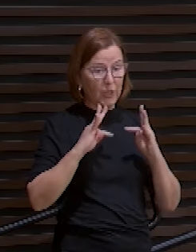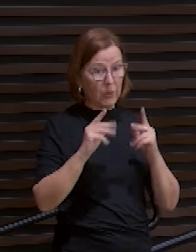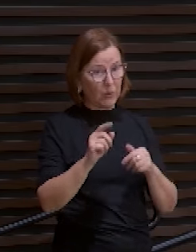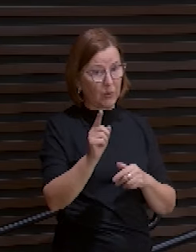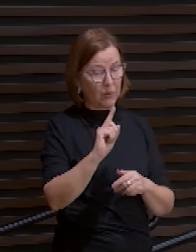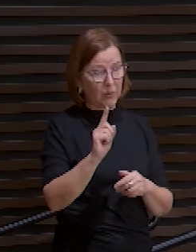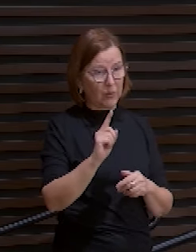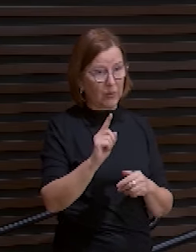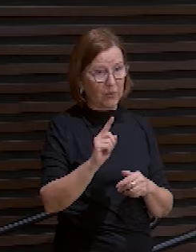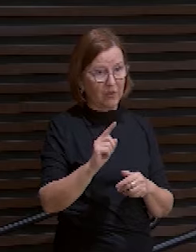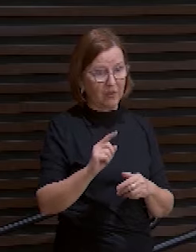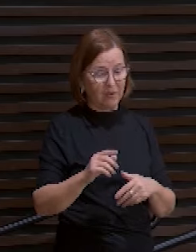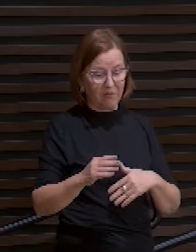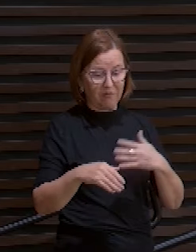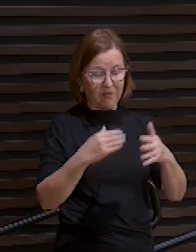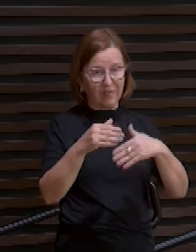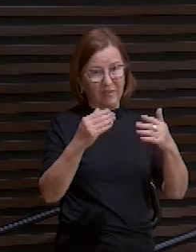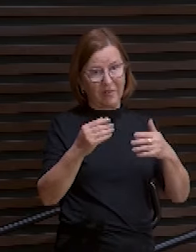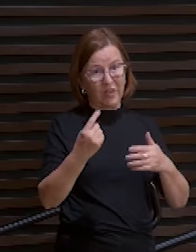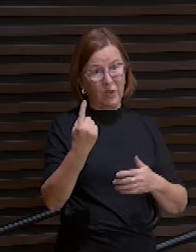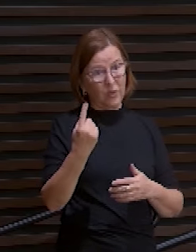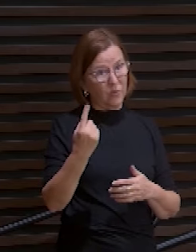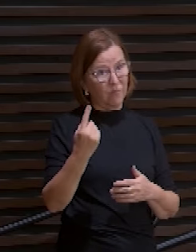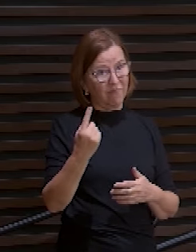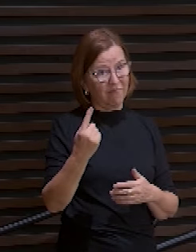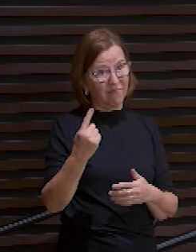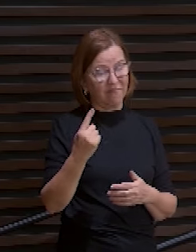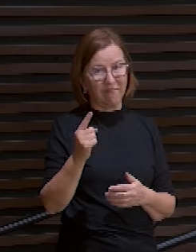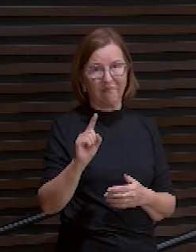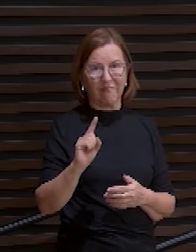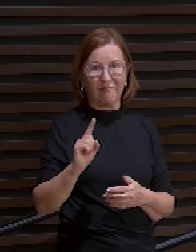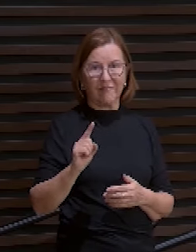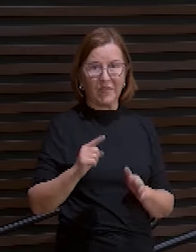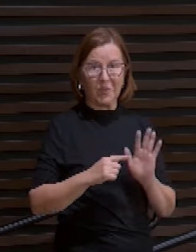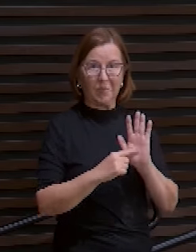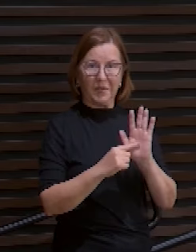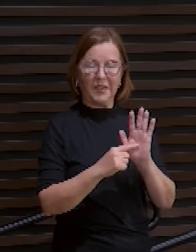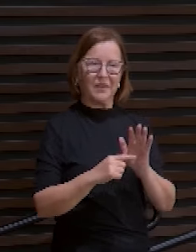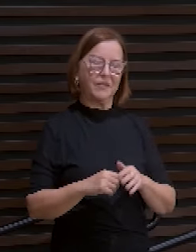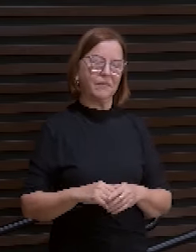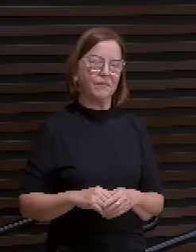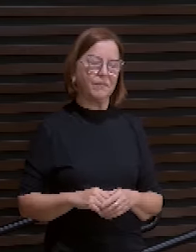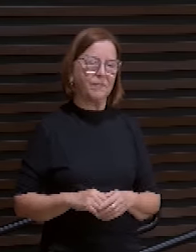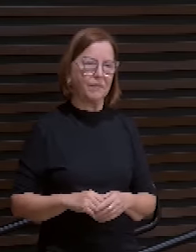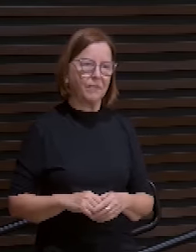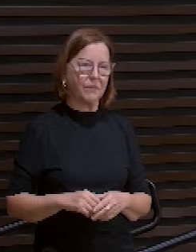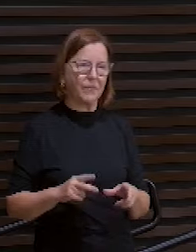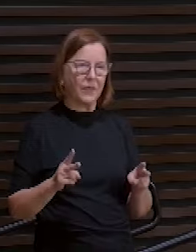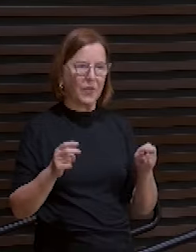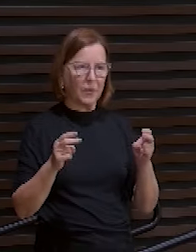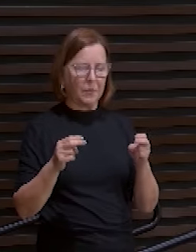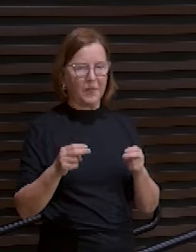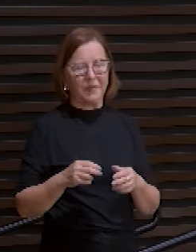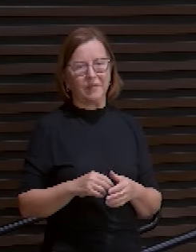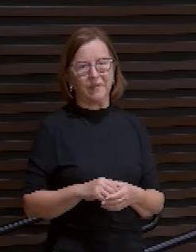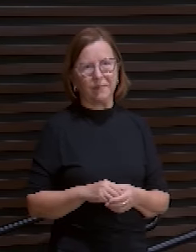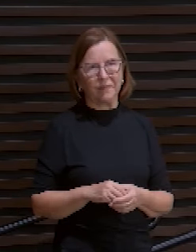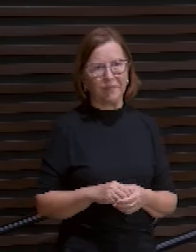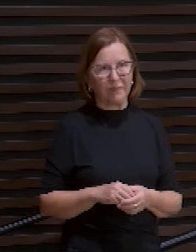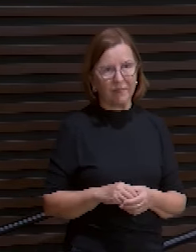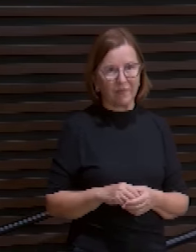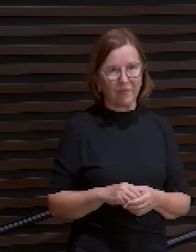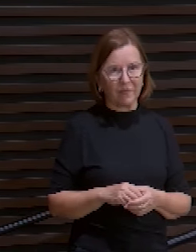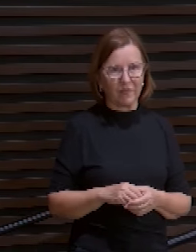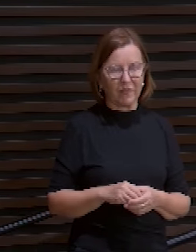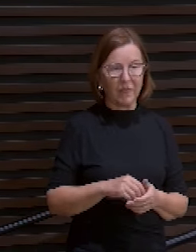só não se destaca Olha que questão interessante isso e nós